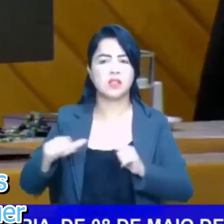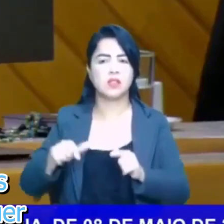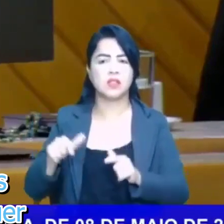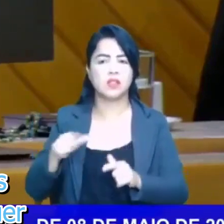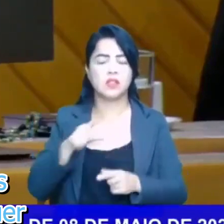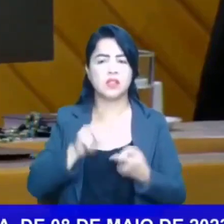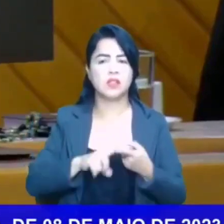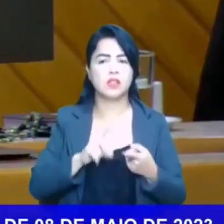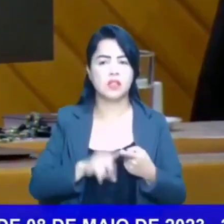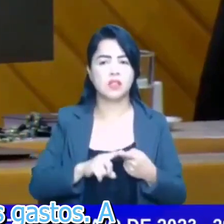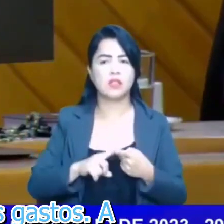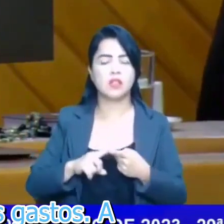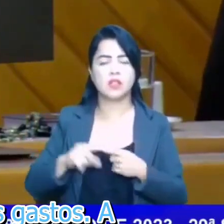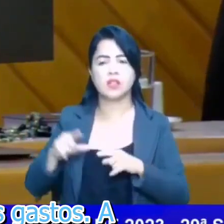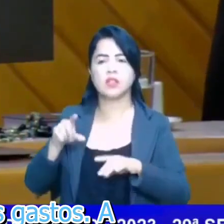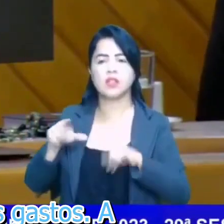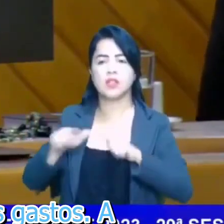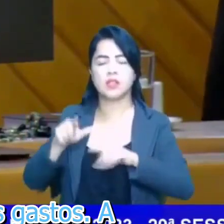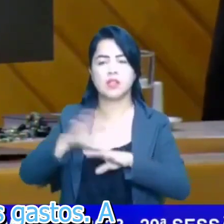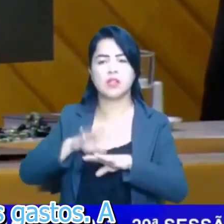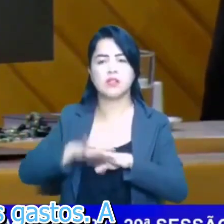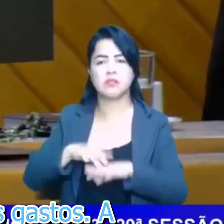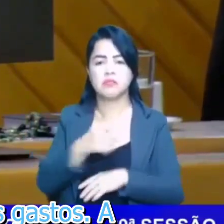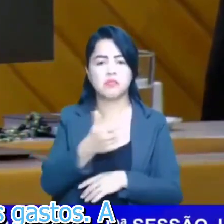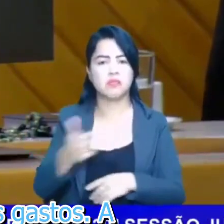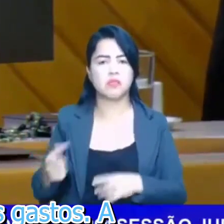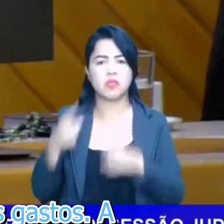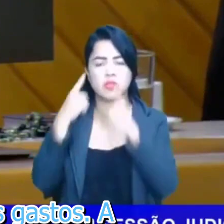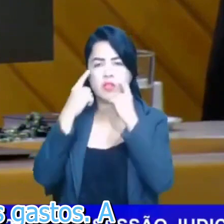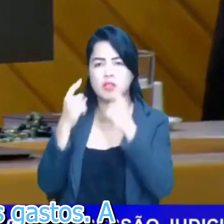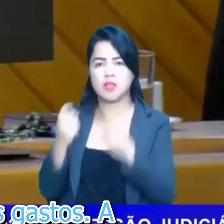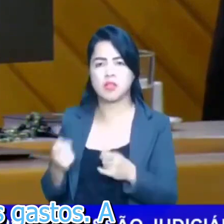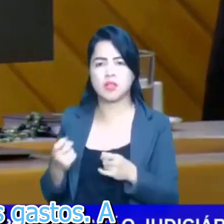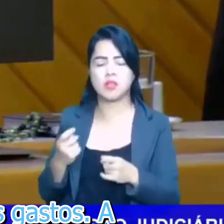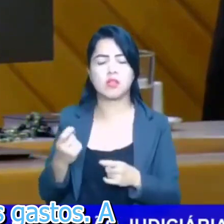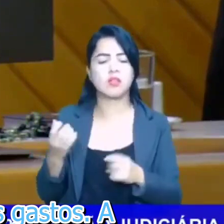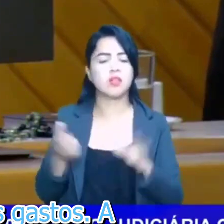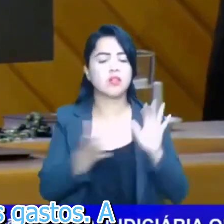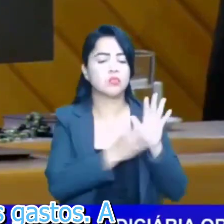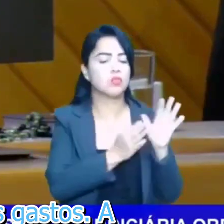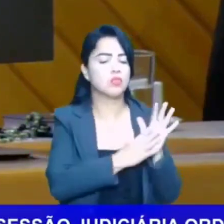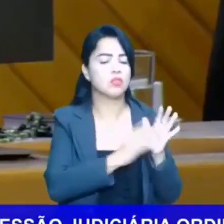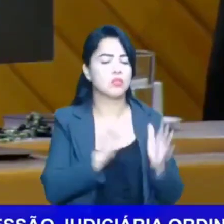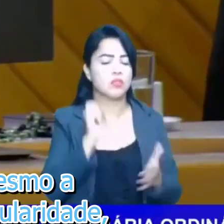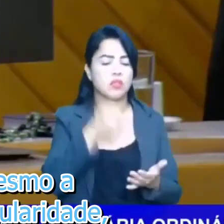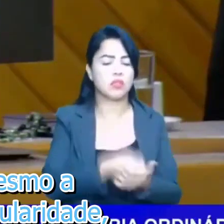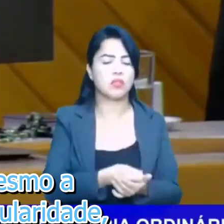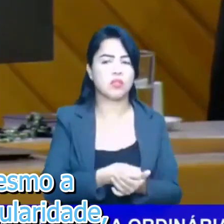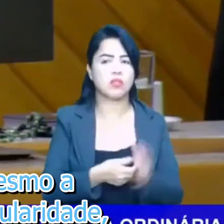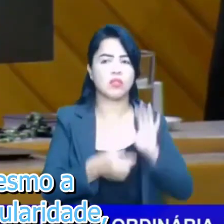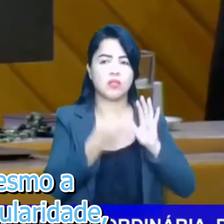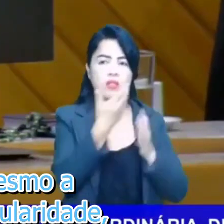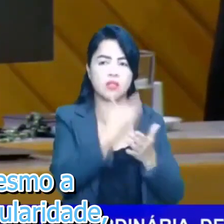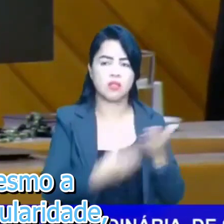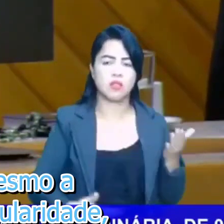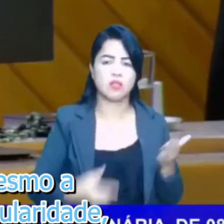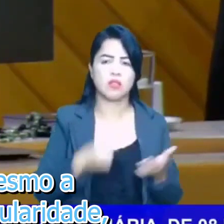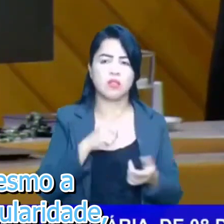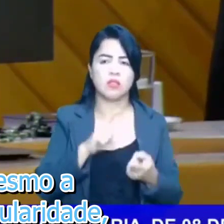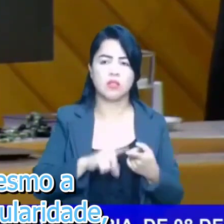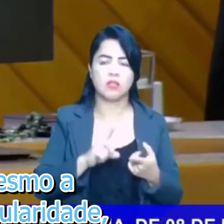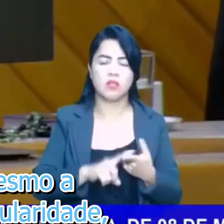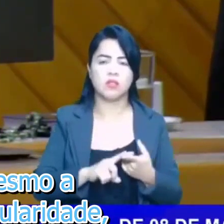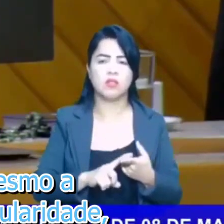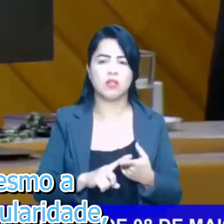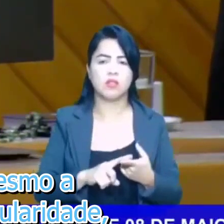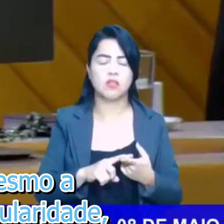desempenhadas por contador, não houve qualquer manifestação do interessado no sentido de comprovar os gastos, apresentar retificadora para suprir